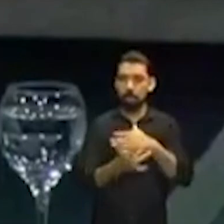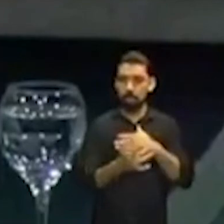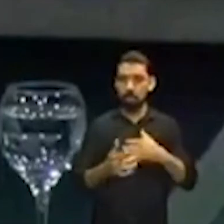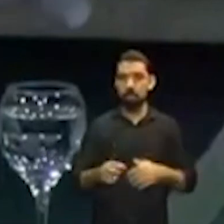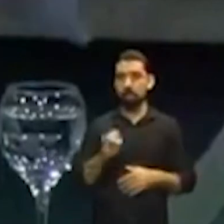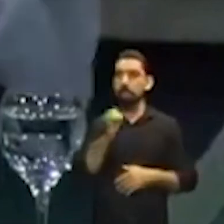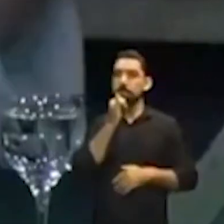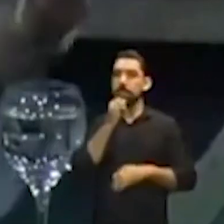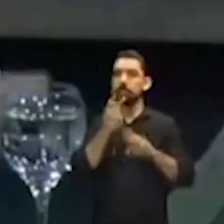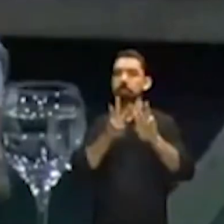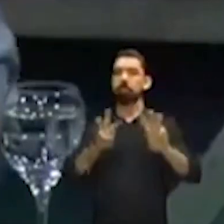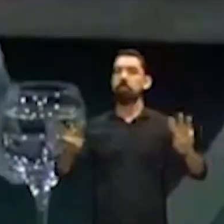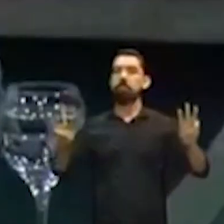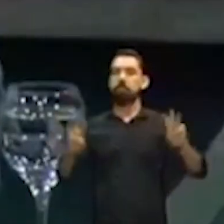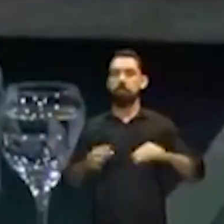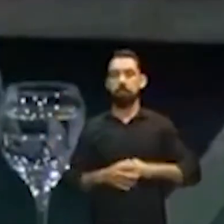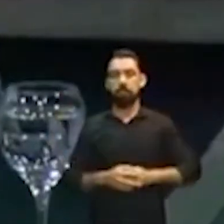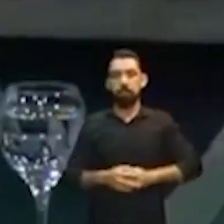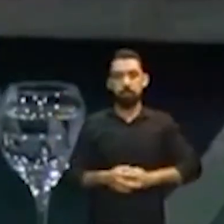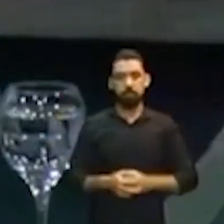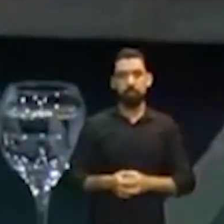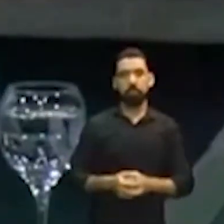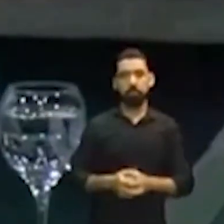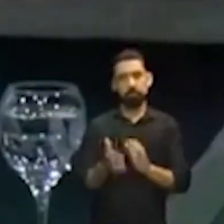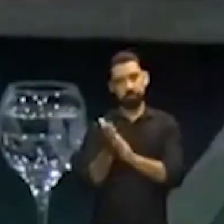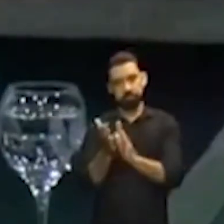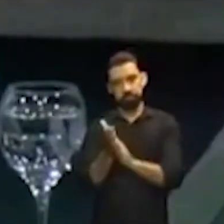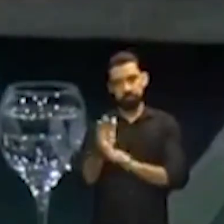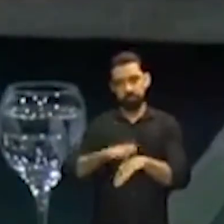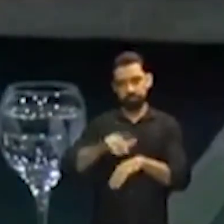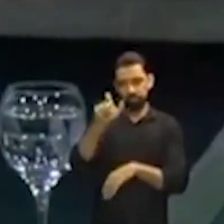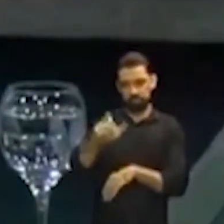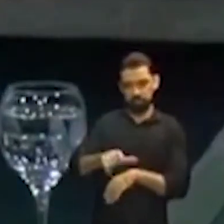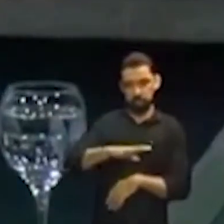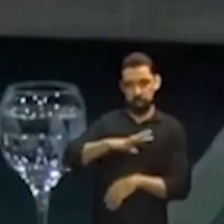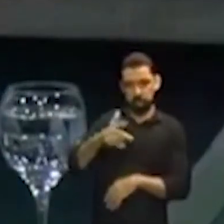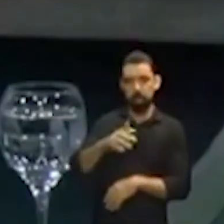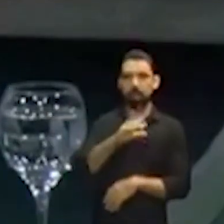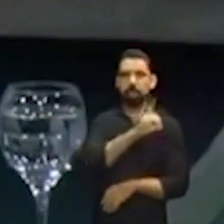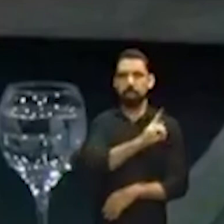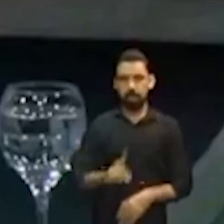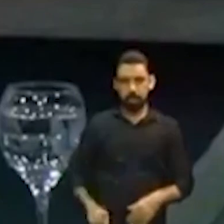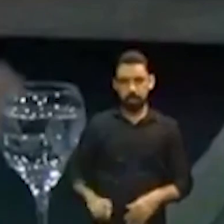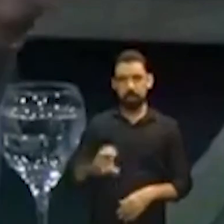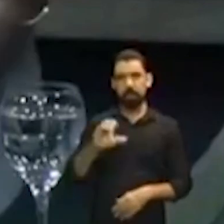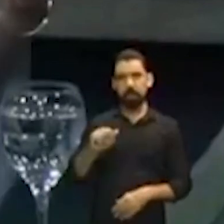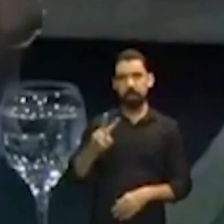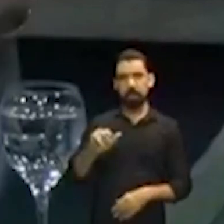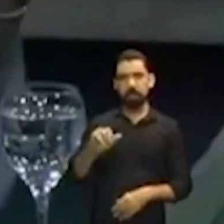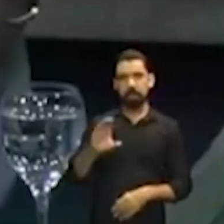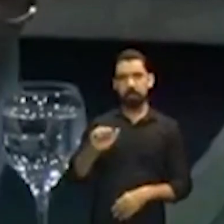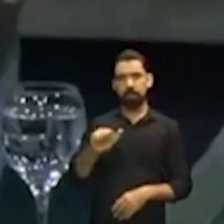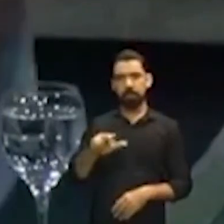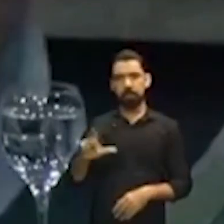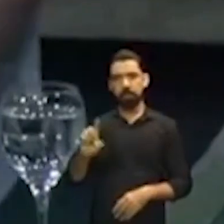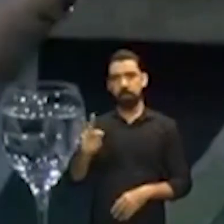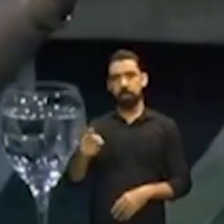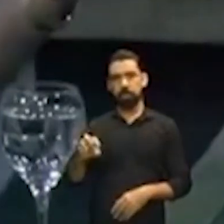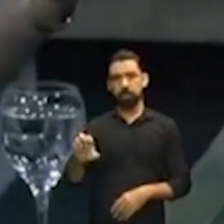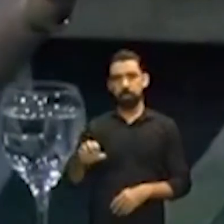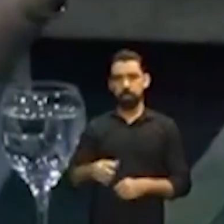de grandes sites aí, eu não acredito não. Parabéns pela valentia, deputado, delegado Cavalcante. Faz é gosto, eu estou